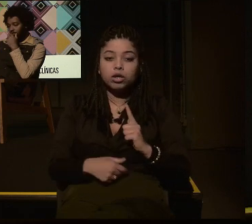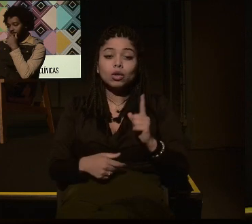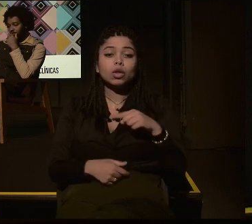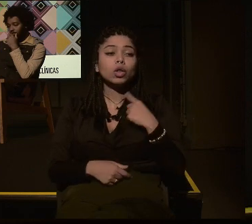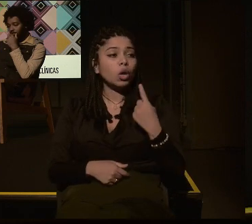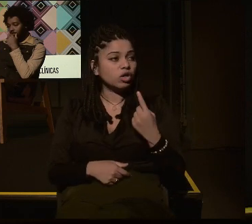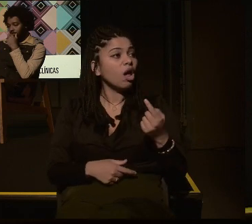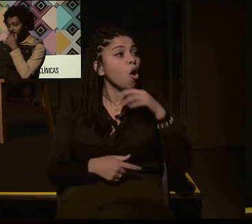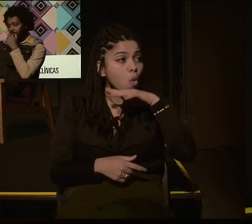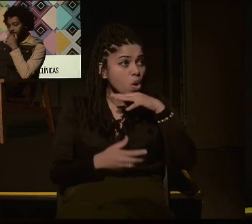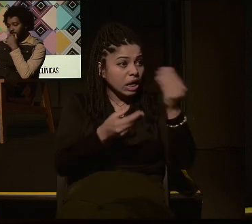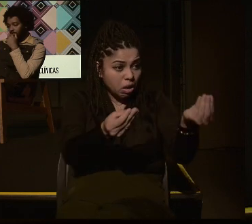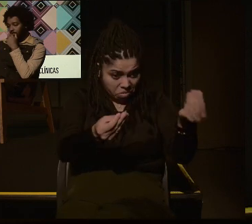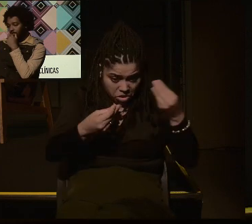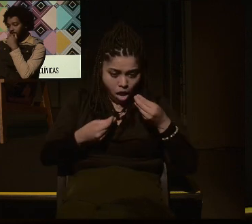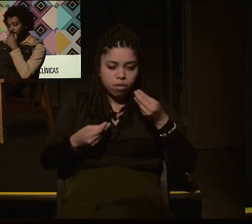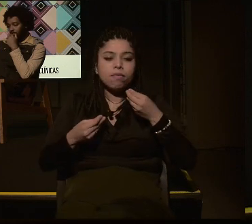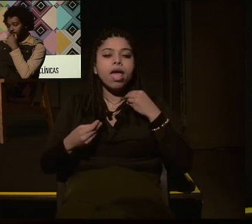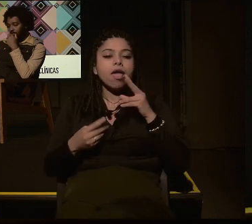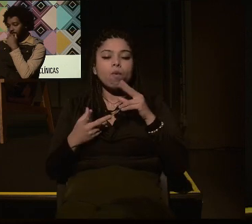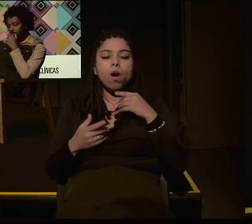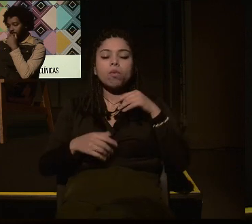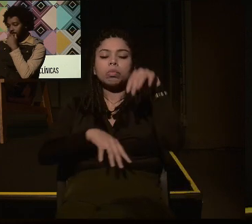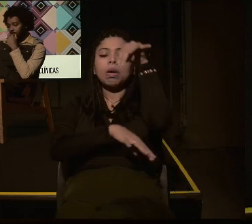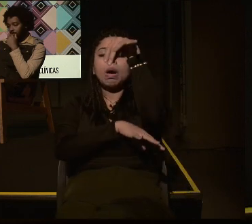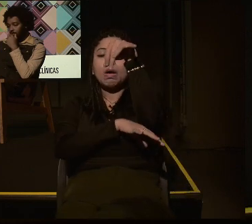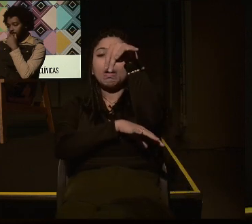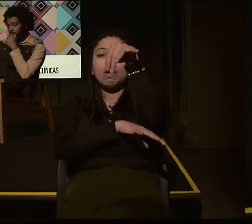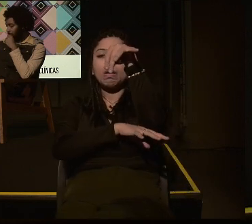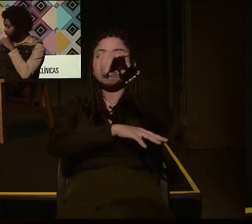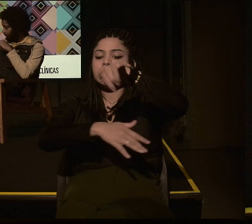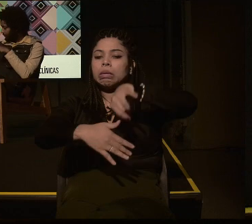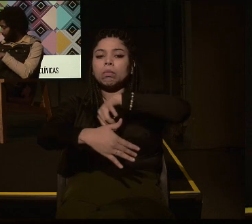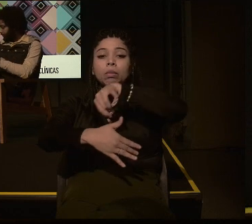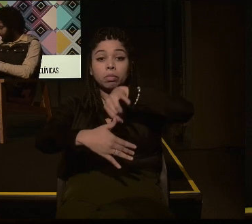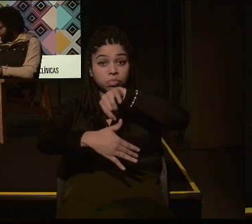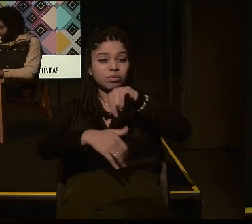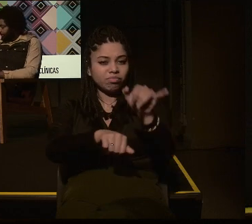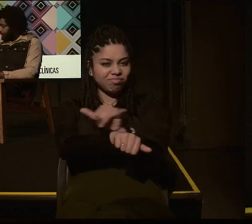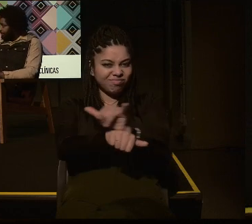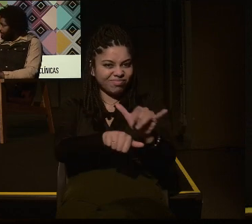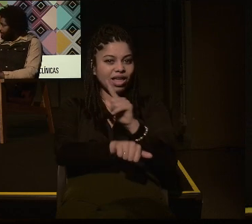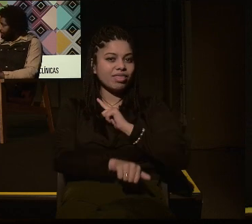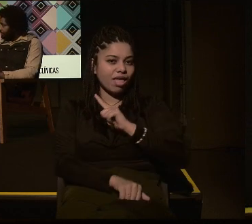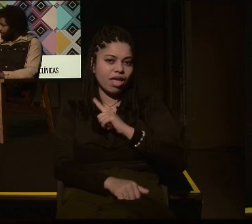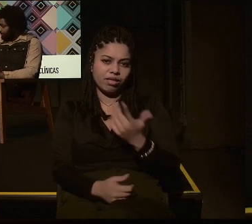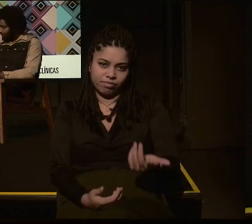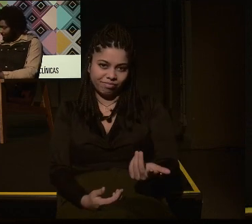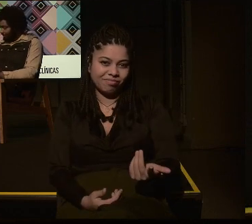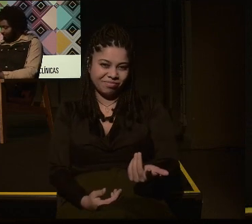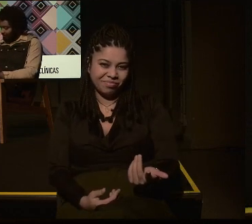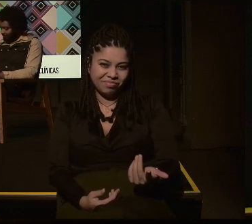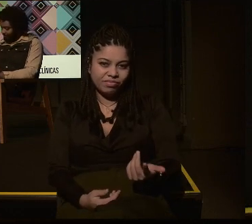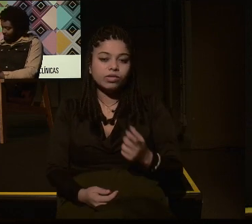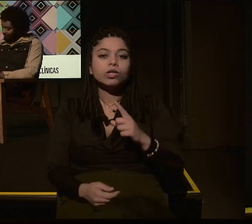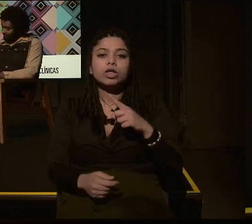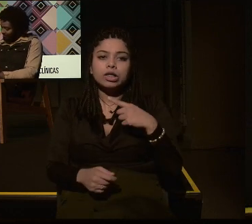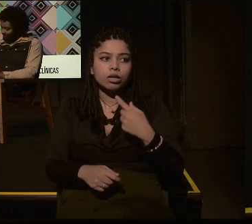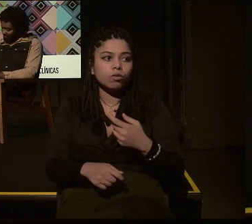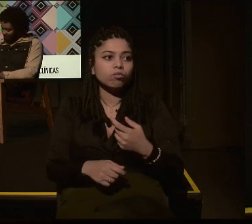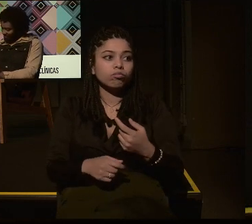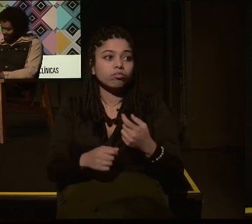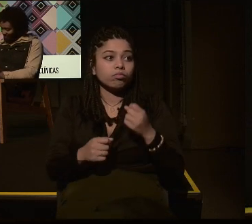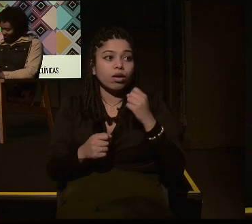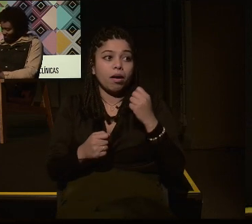Sozinha você não está, mas também a gente não vai precisar ser a costelinha da feijoada. Ser folha de louro já é